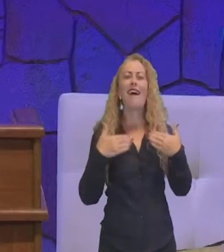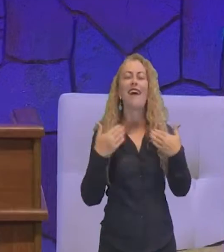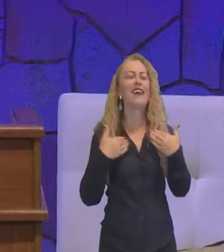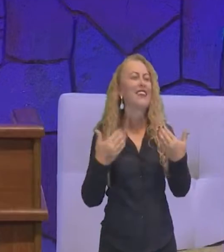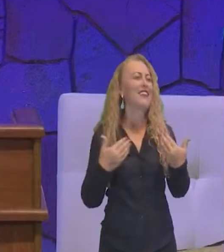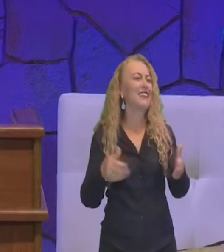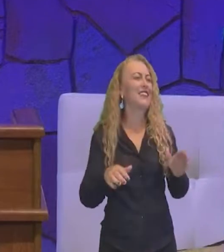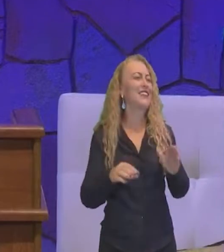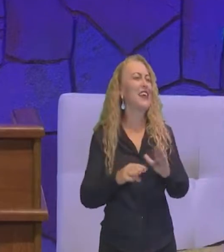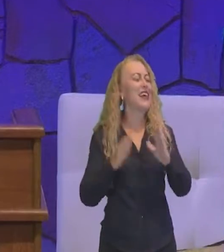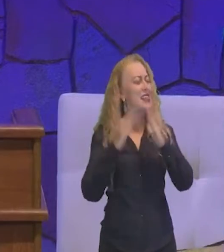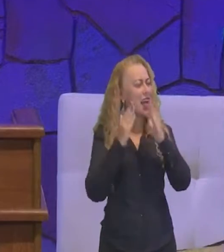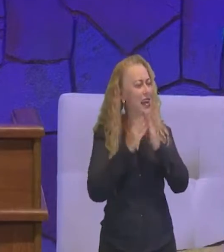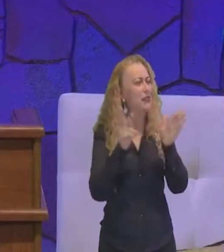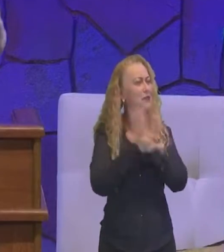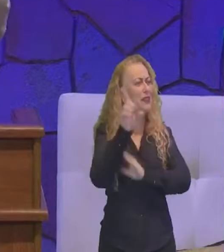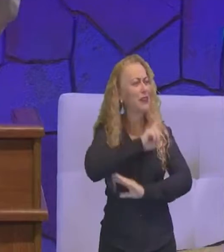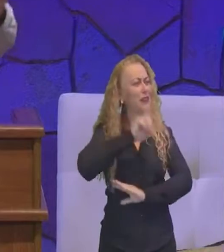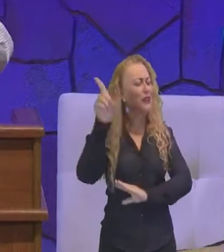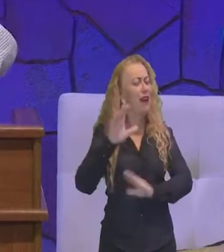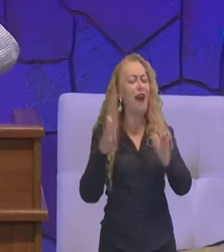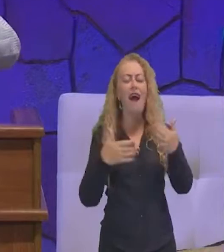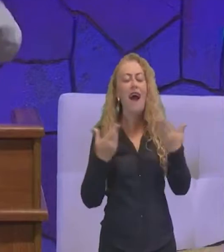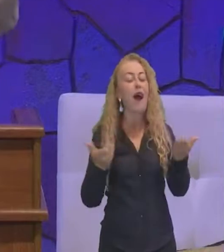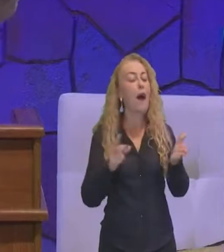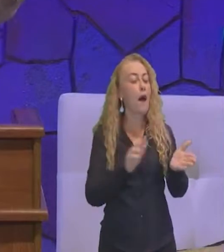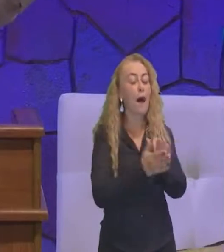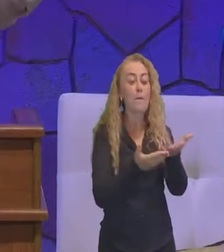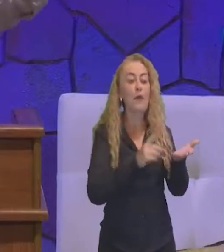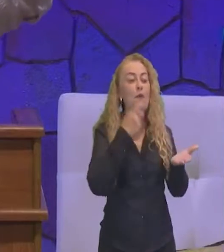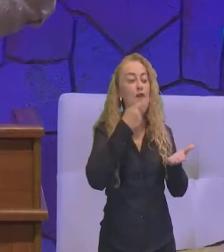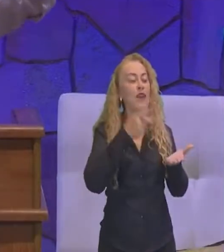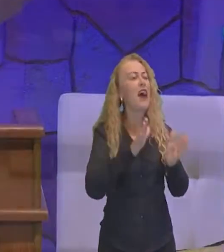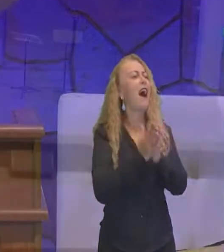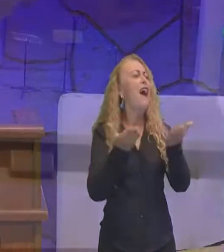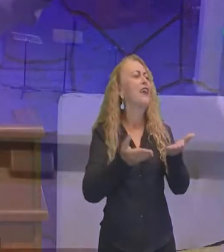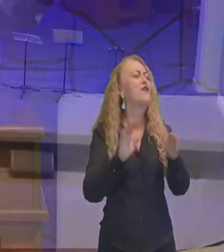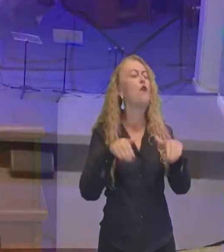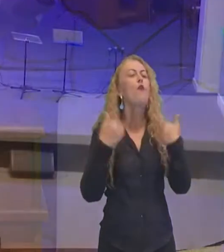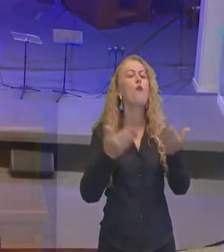na casa do Senhor. A Bíblia fala, alegrei-me quando me disseram...